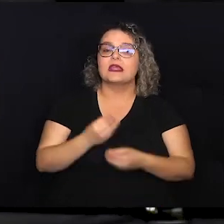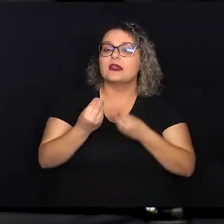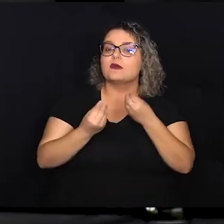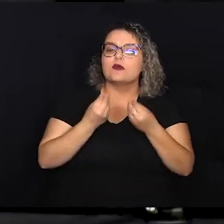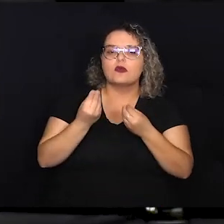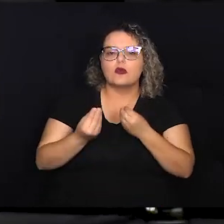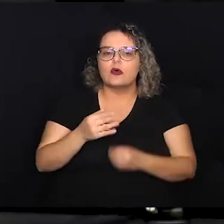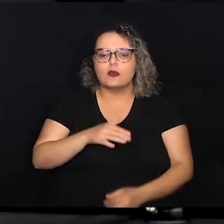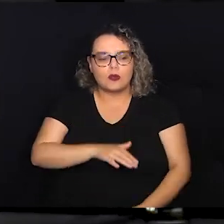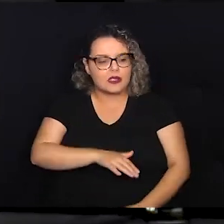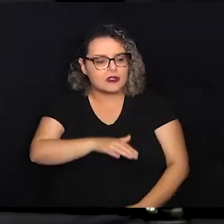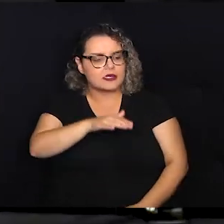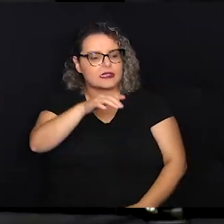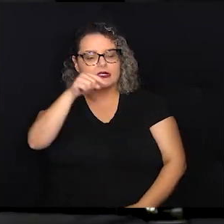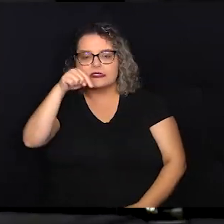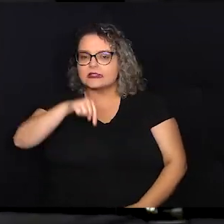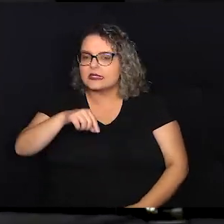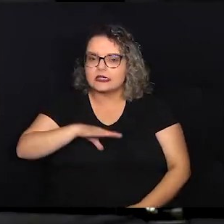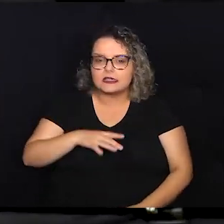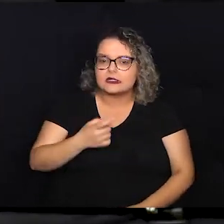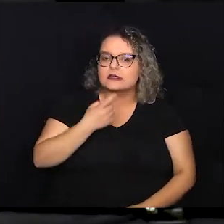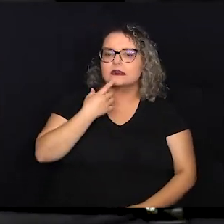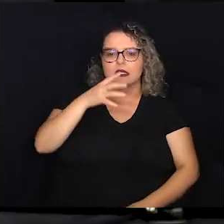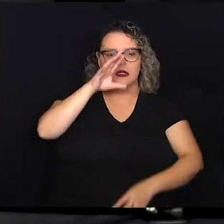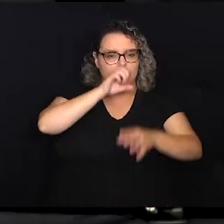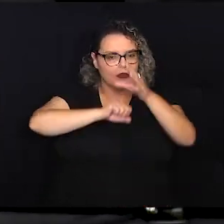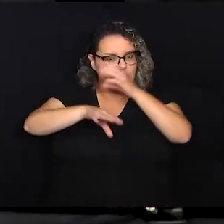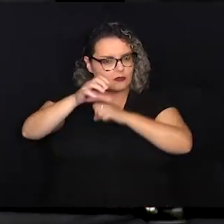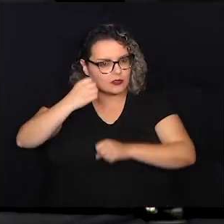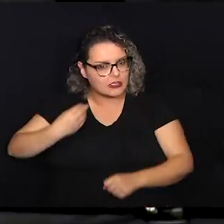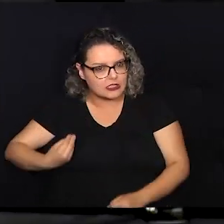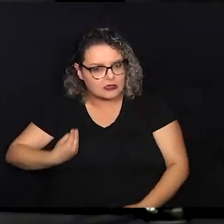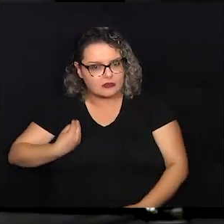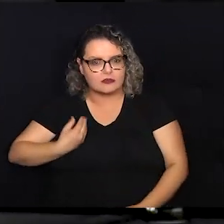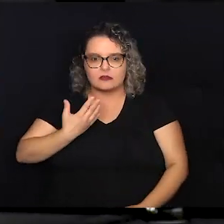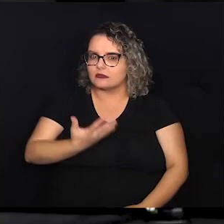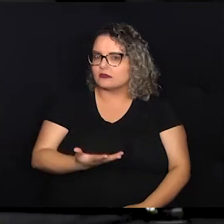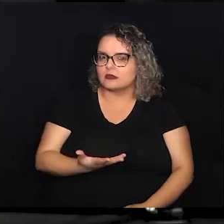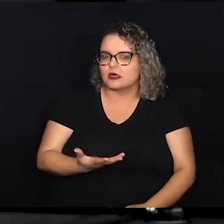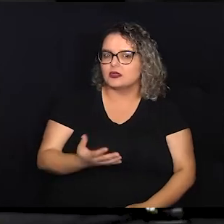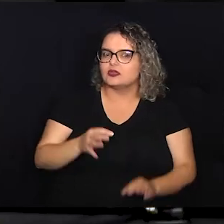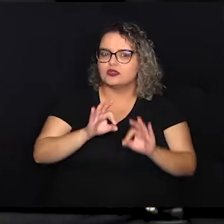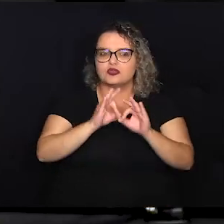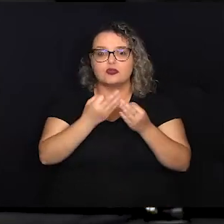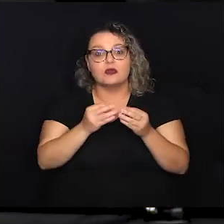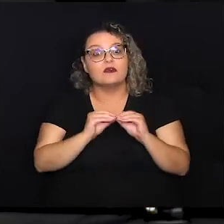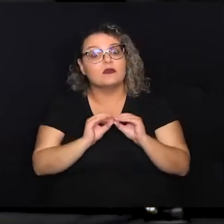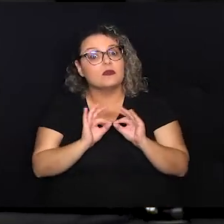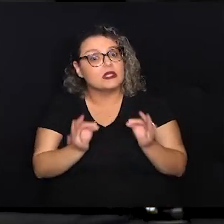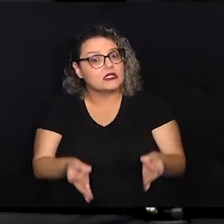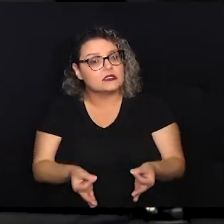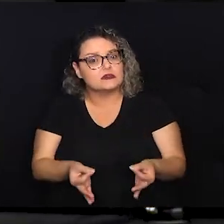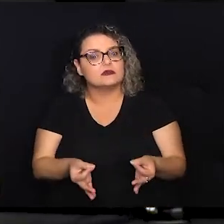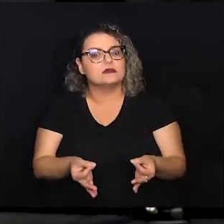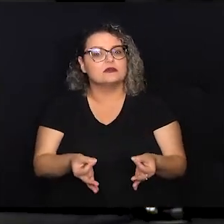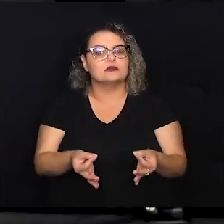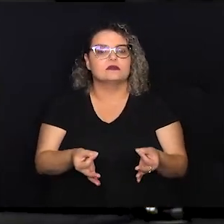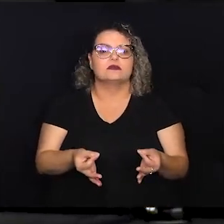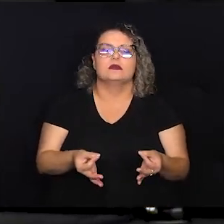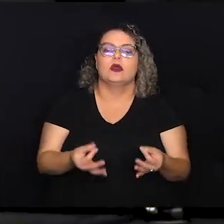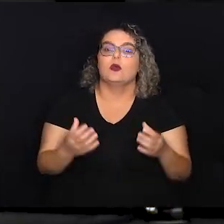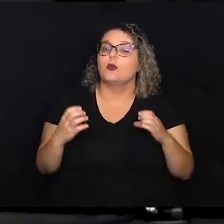muito legal. Como que foi crescer aqui, aprender a viver aqui, de uma